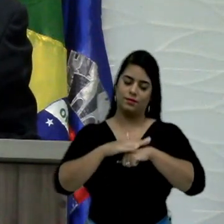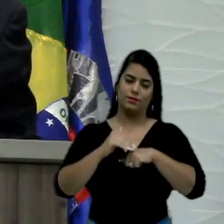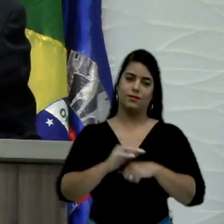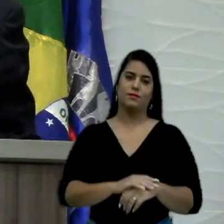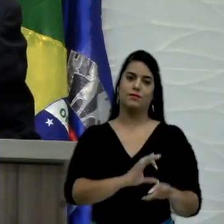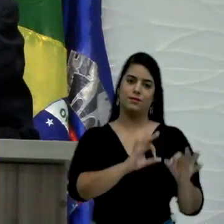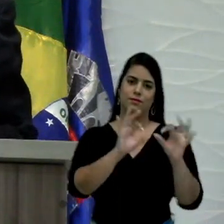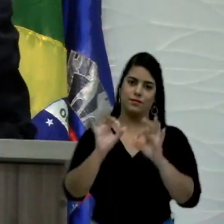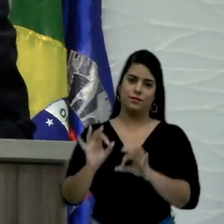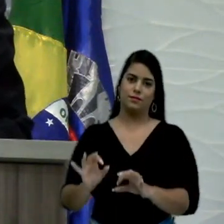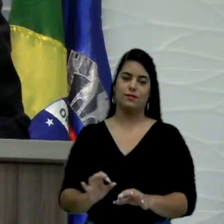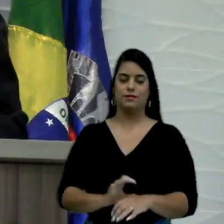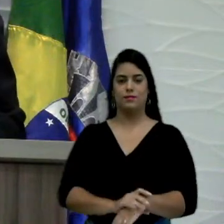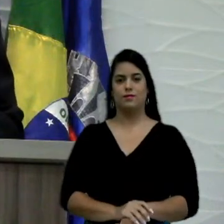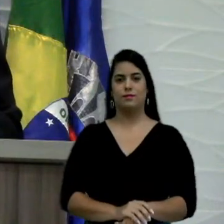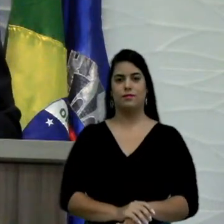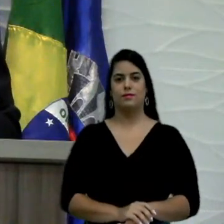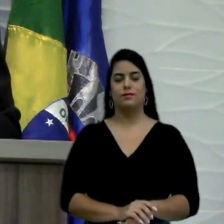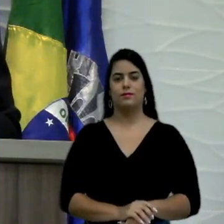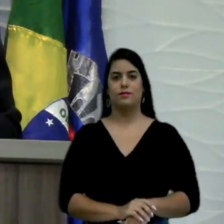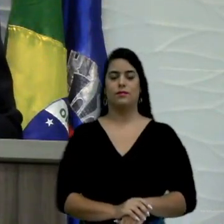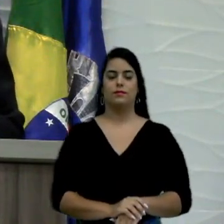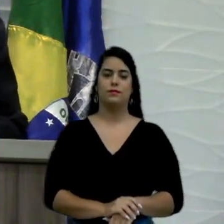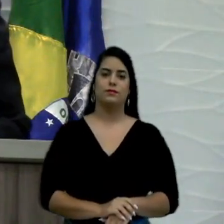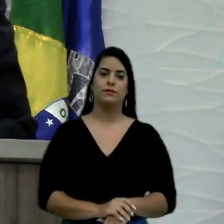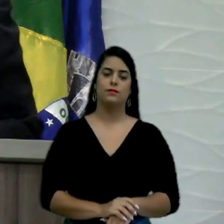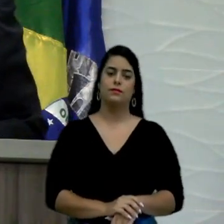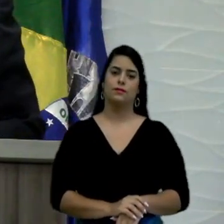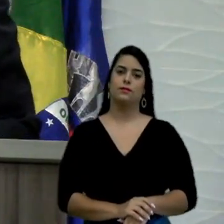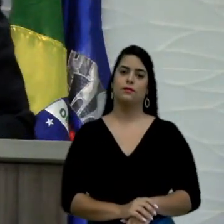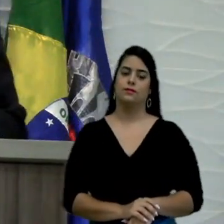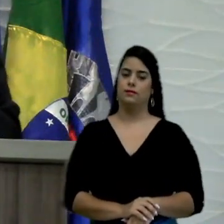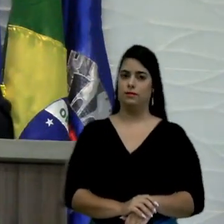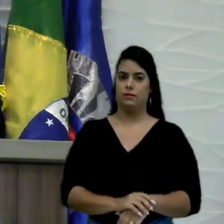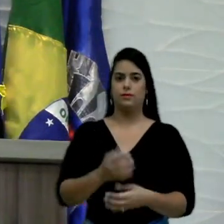da audiência. Nós queremos falar aqui,